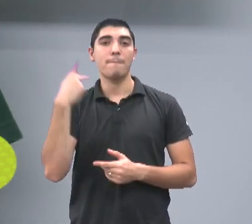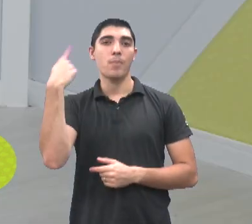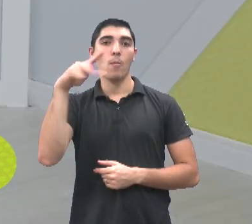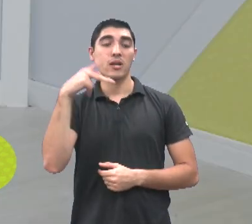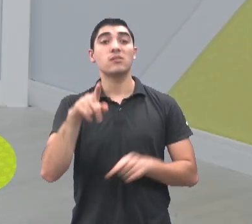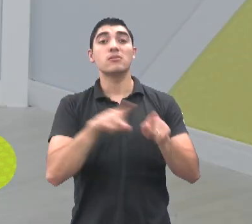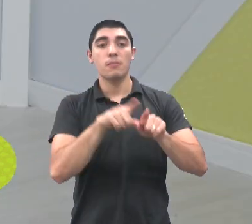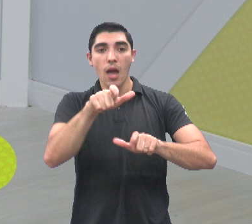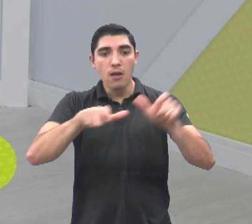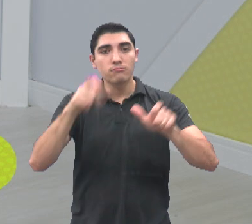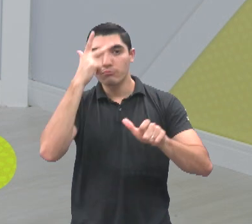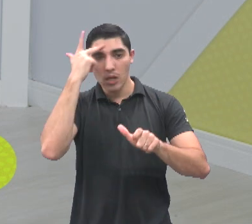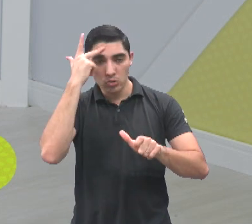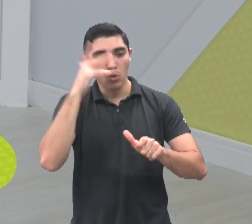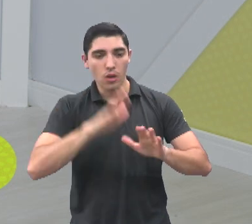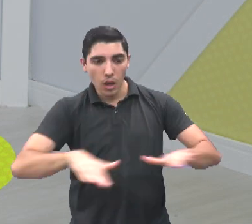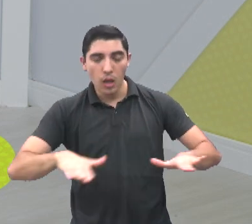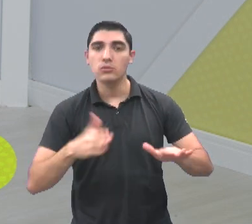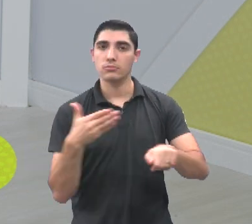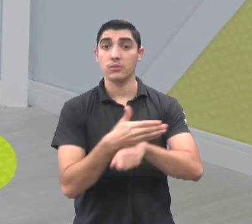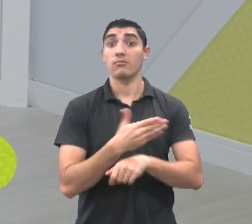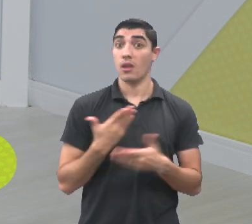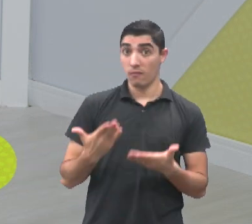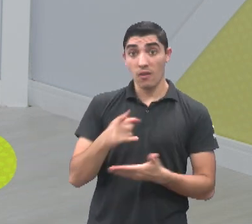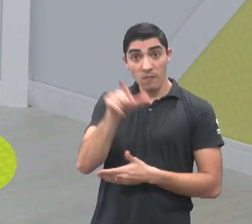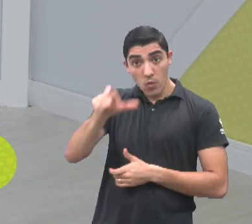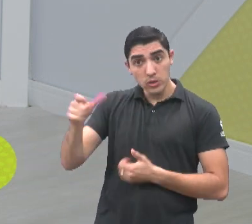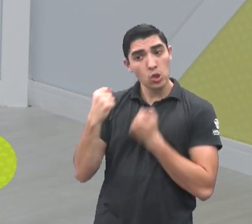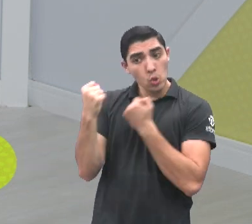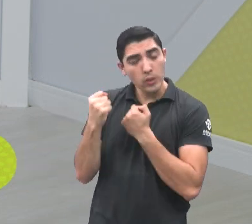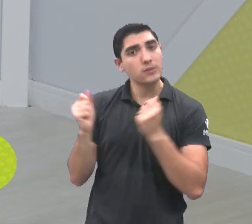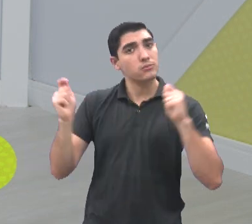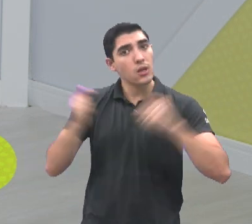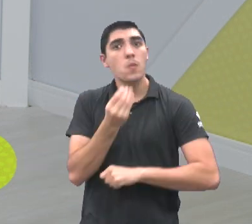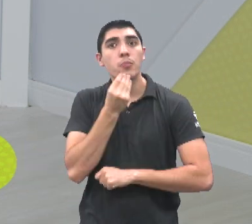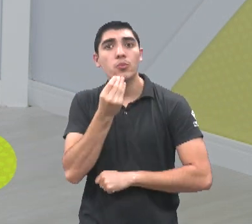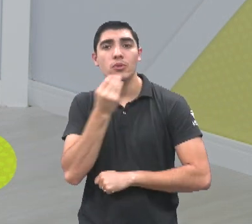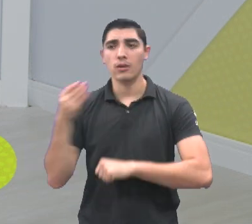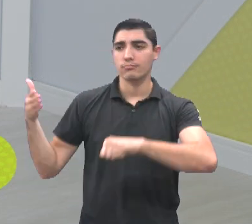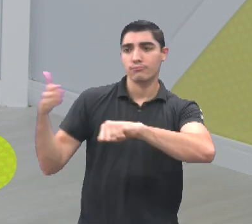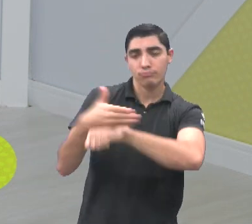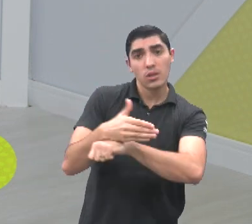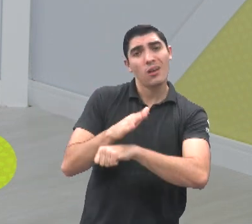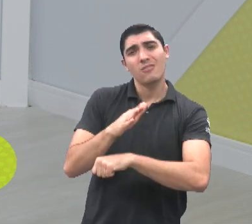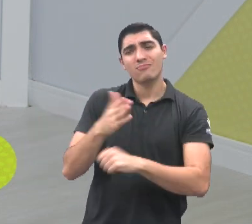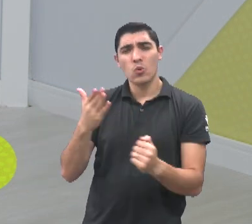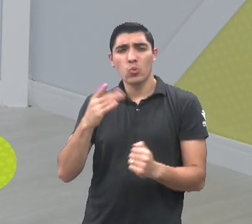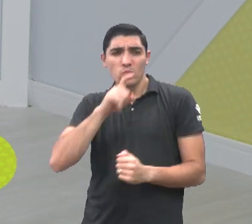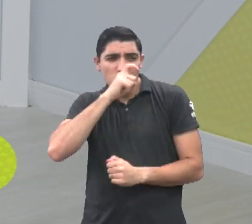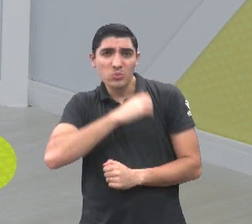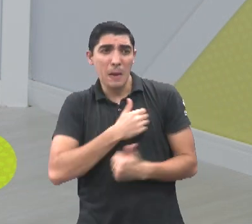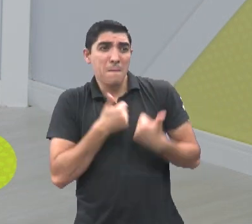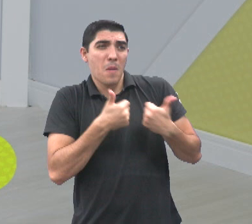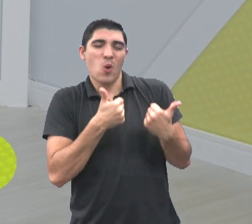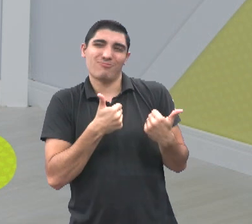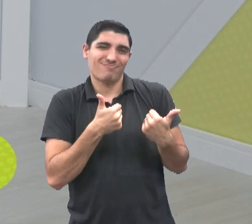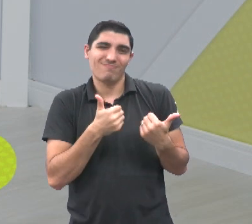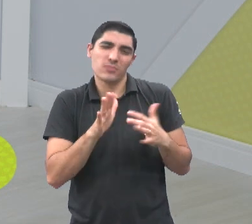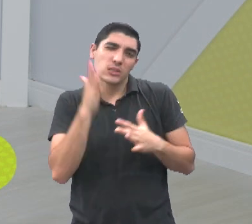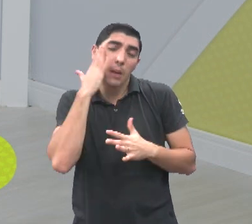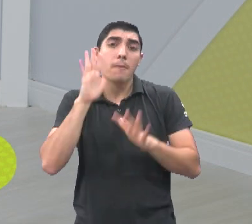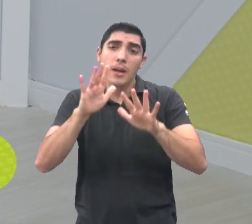Ou seja, torcedor, não há desculpa para você não prestigiar o São José. A fase não está legal? Não está, mas é o momento de você mostrar o seu amor ao São